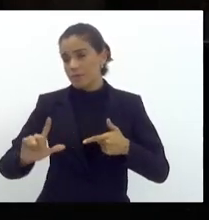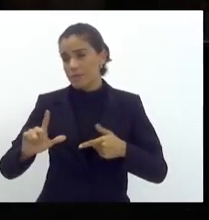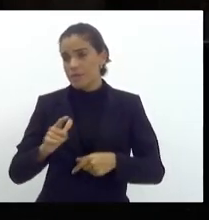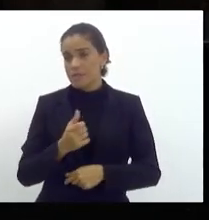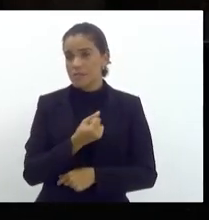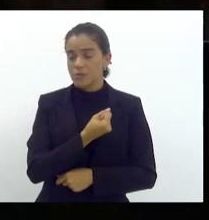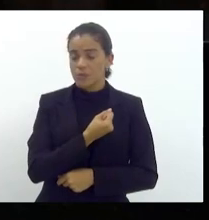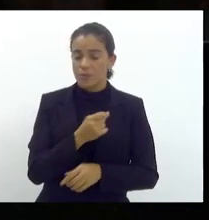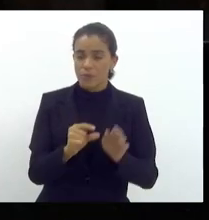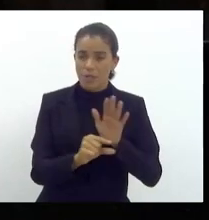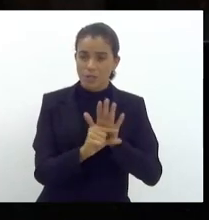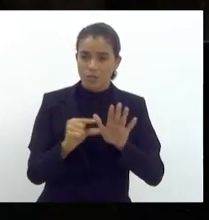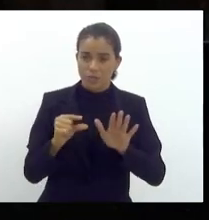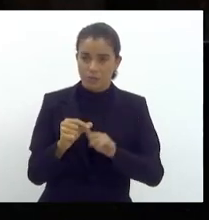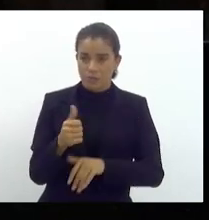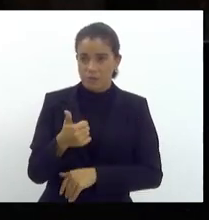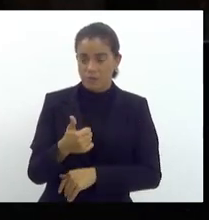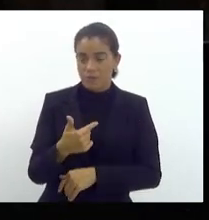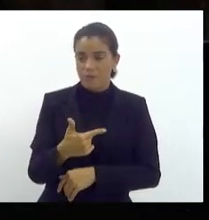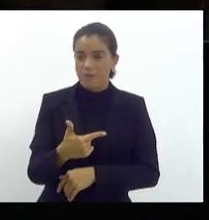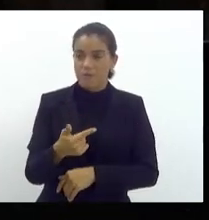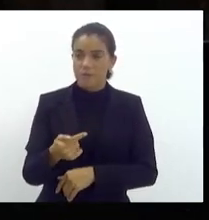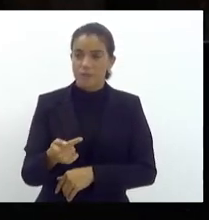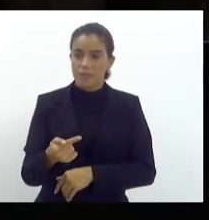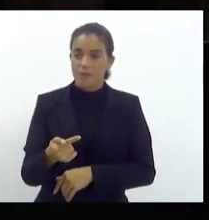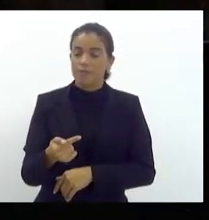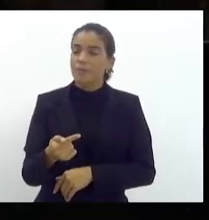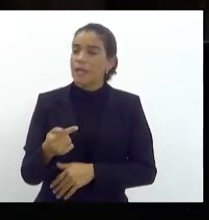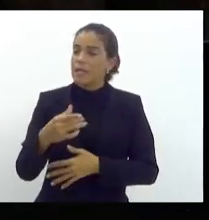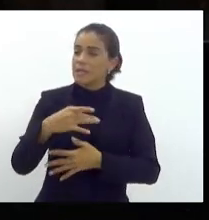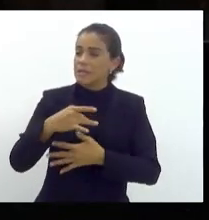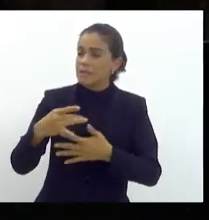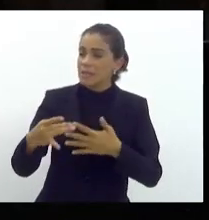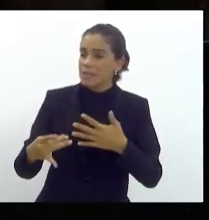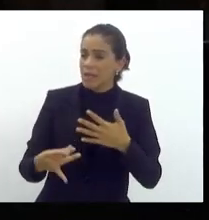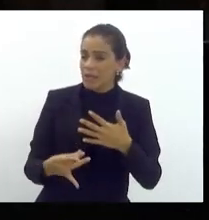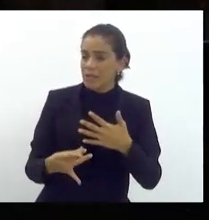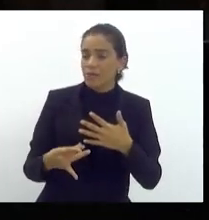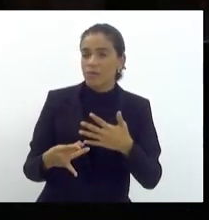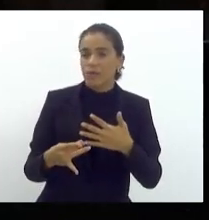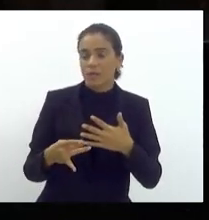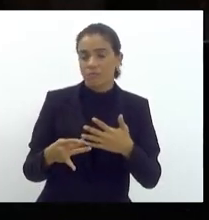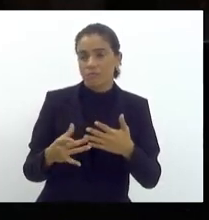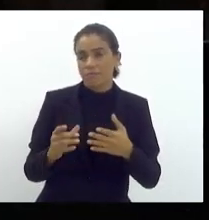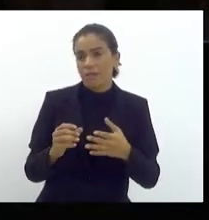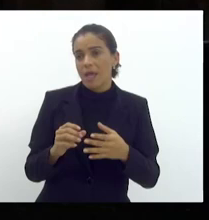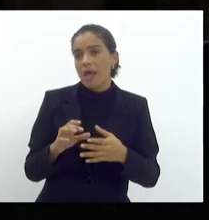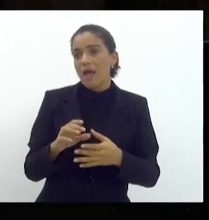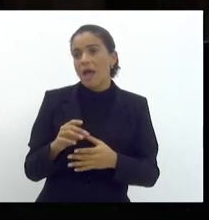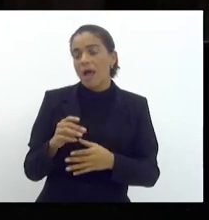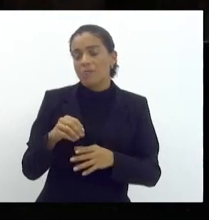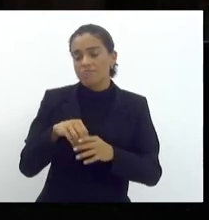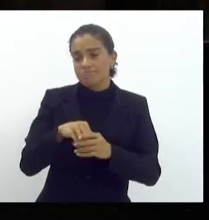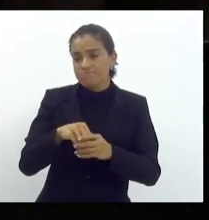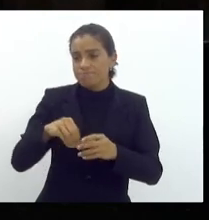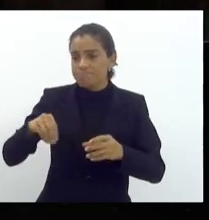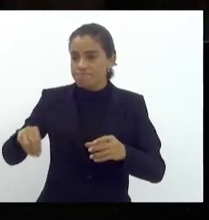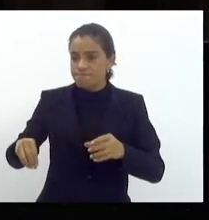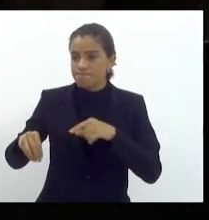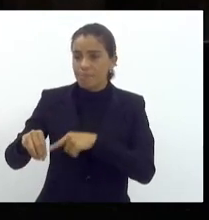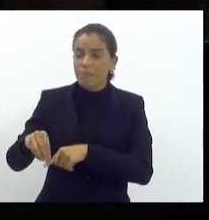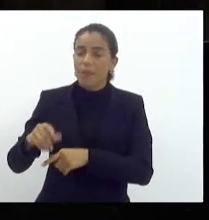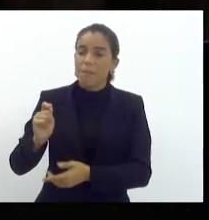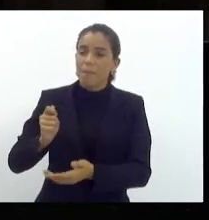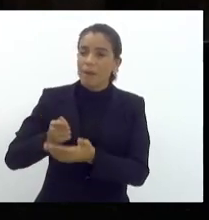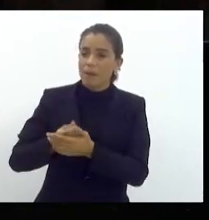127 essa emenda presidente ela detalha as exceções das operações que pagarão o